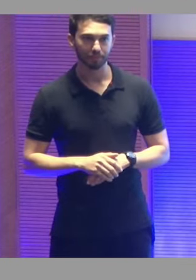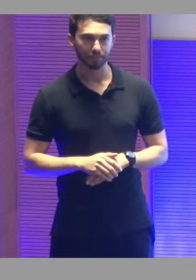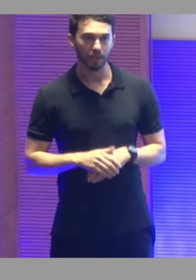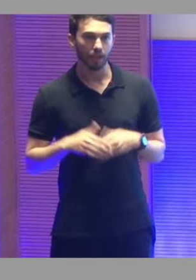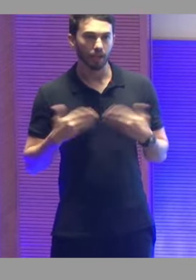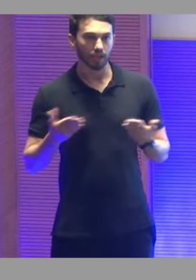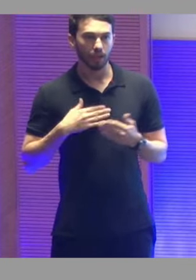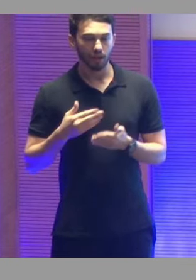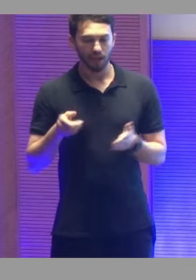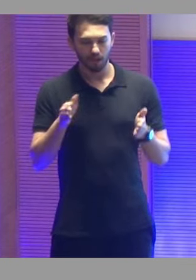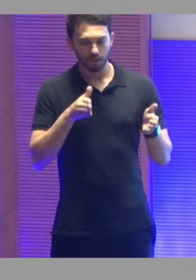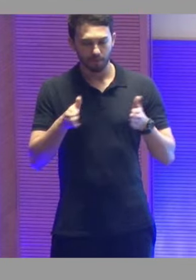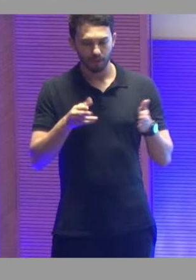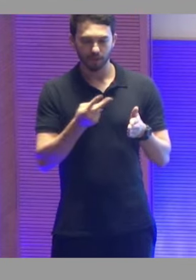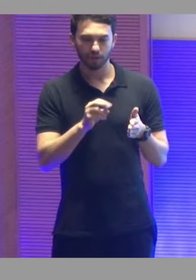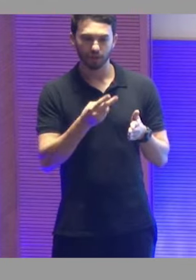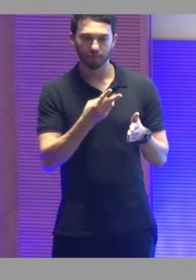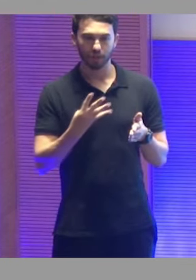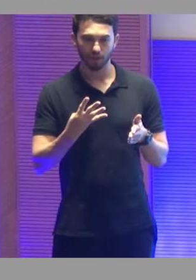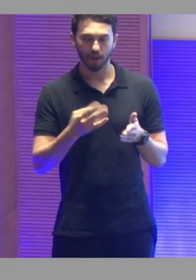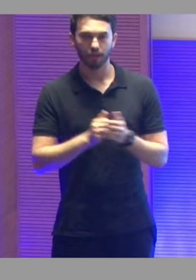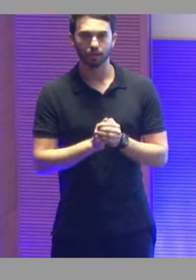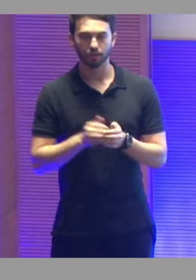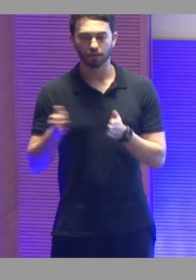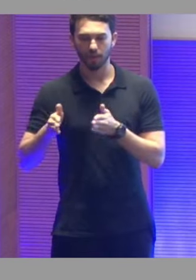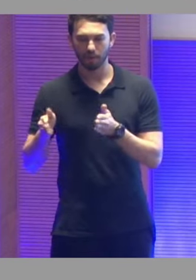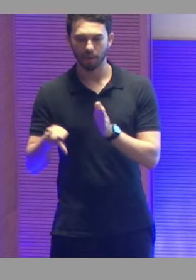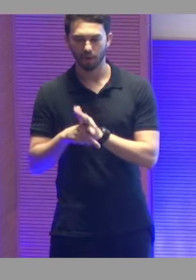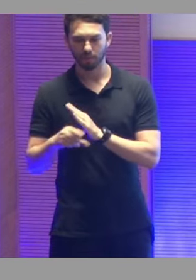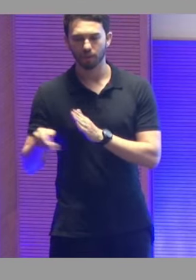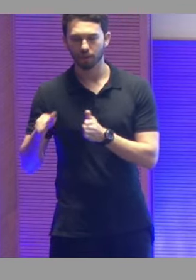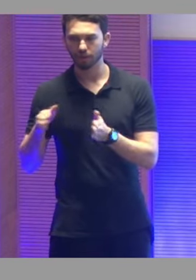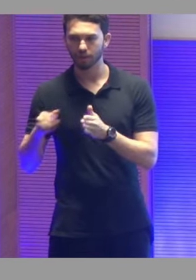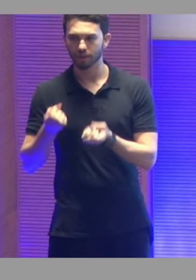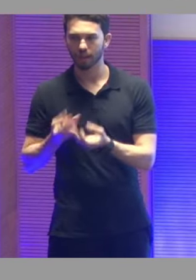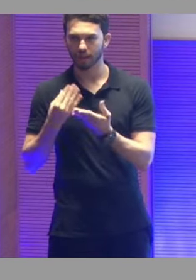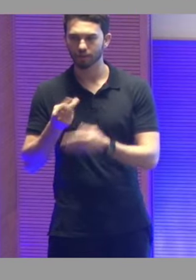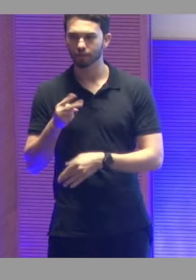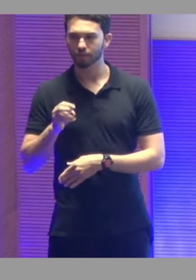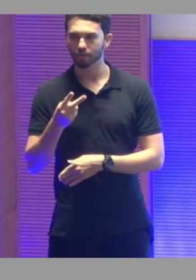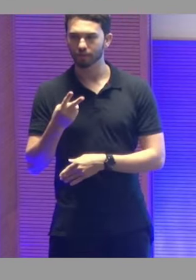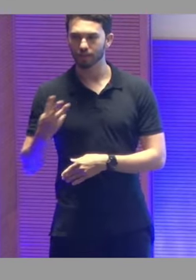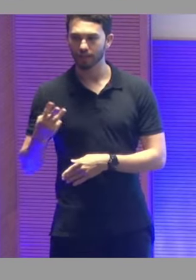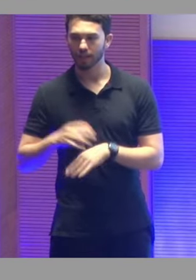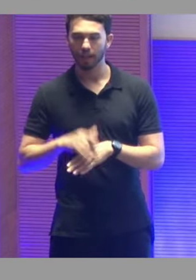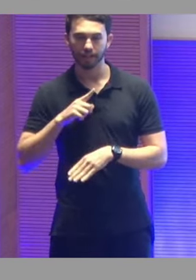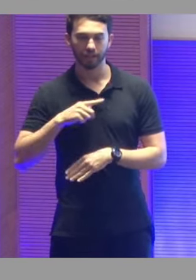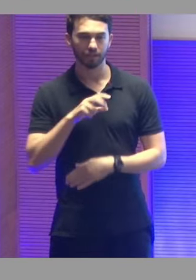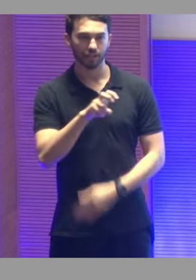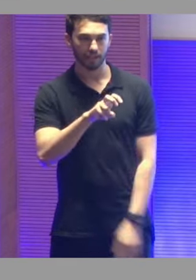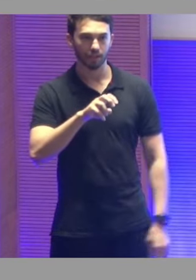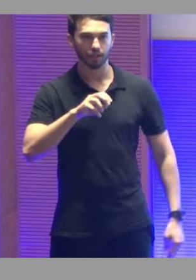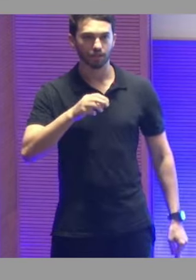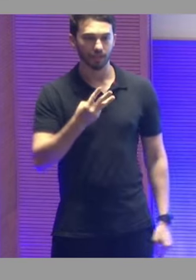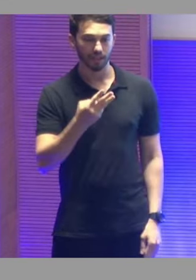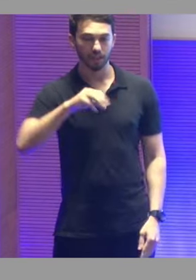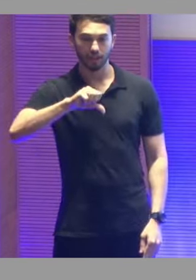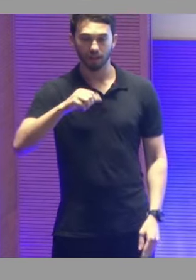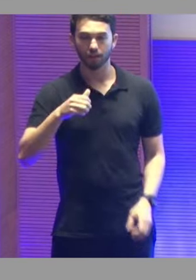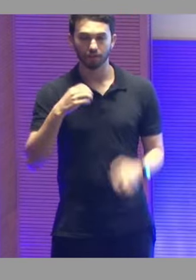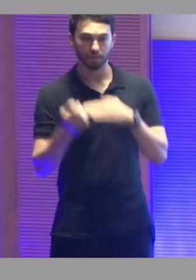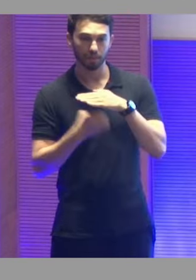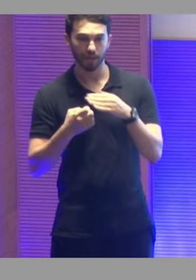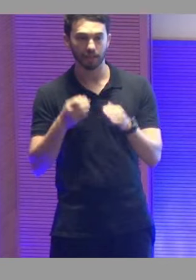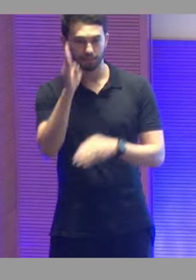no ciclo 2024 ano inventariado 2023 nós contamos com a participação de 539 organizações